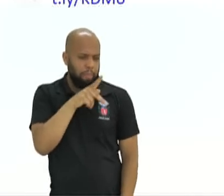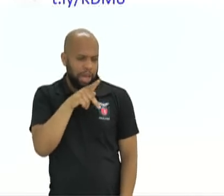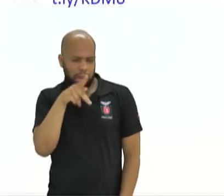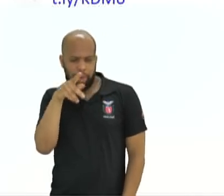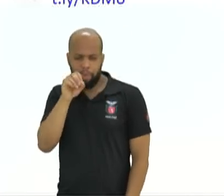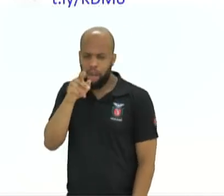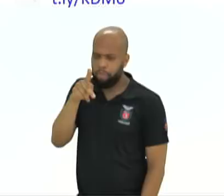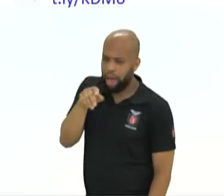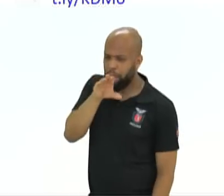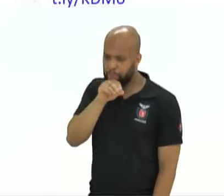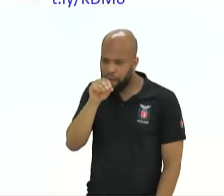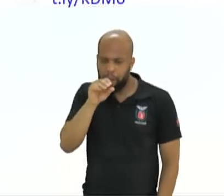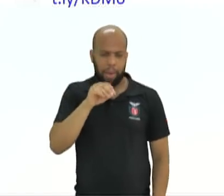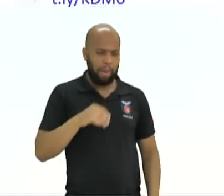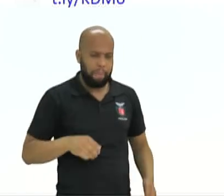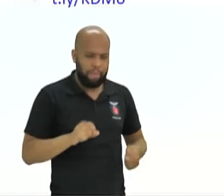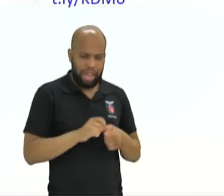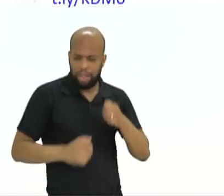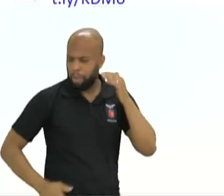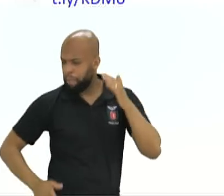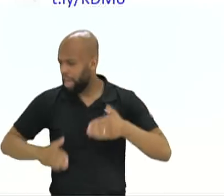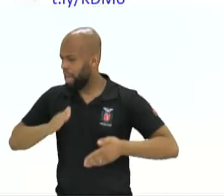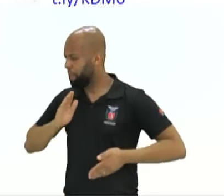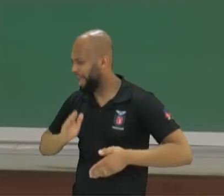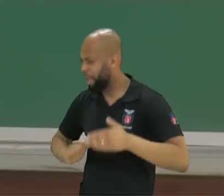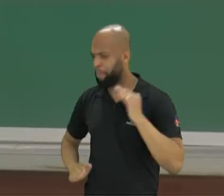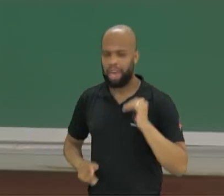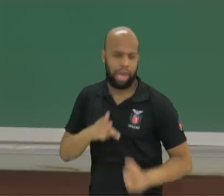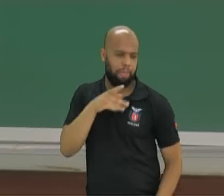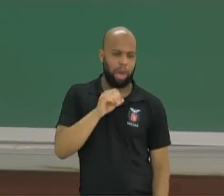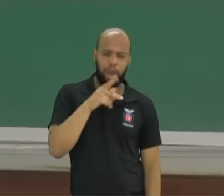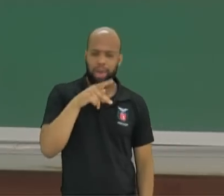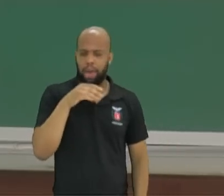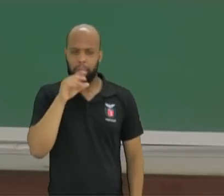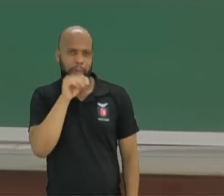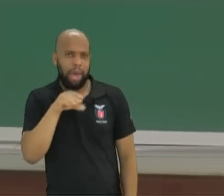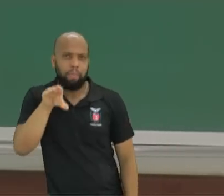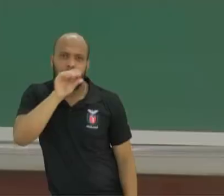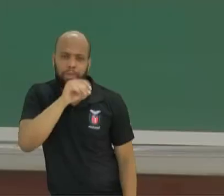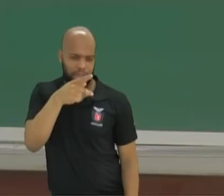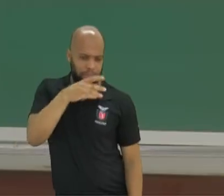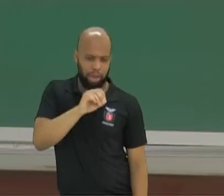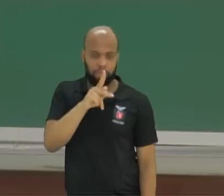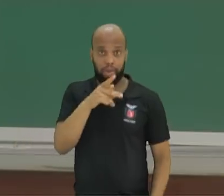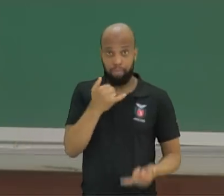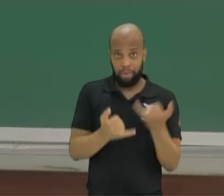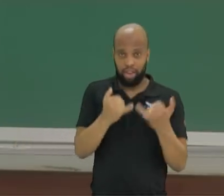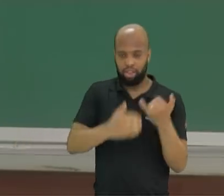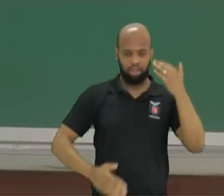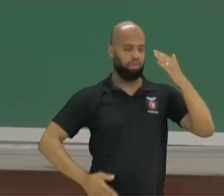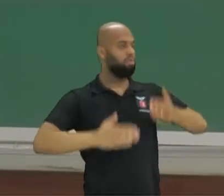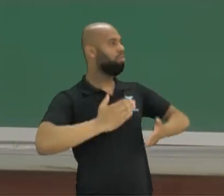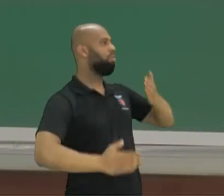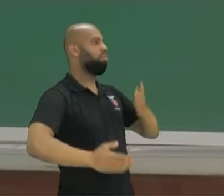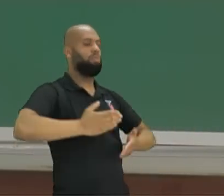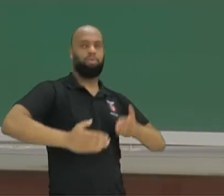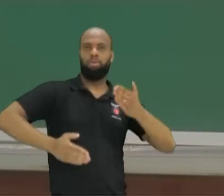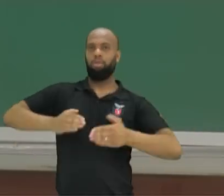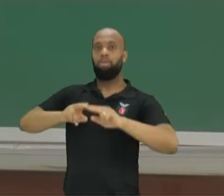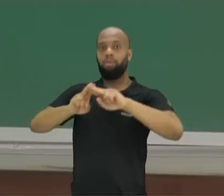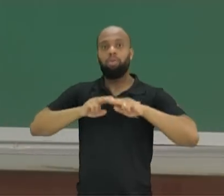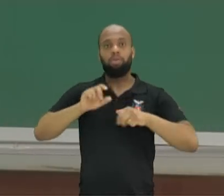movimentando, conforme ele fazia aqueles movimentos, né, do robô imitando quase uma máquina, né? Então,